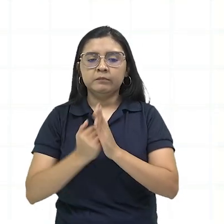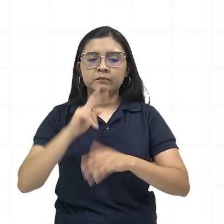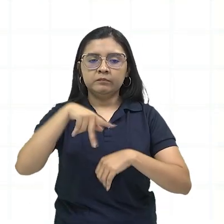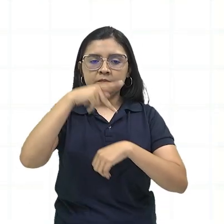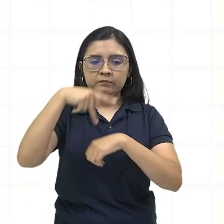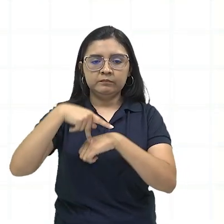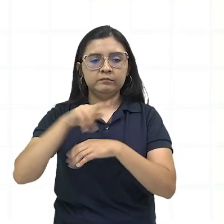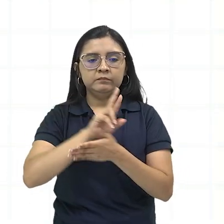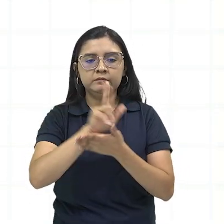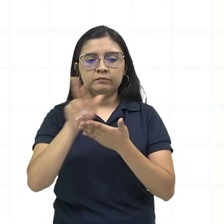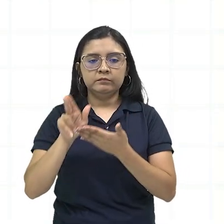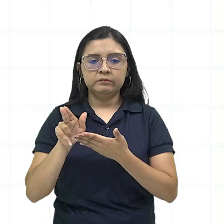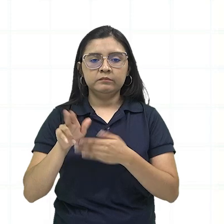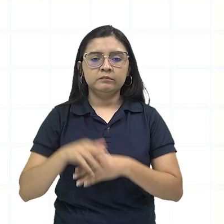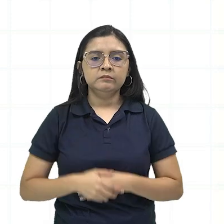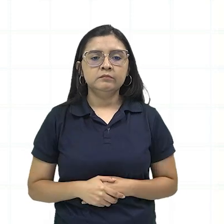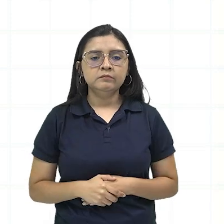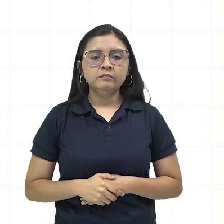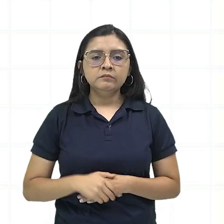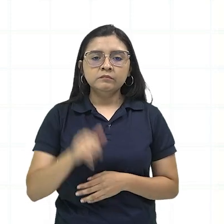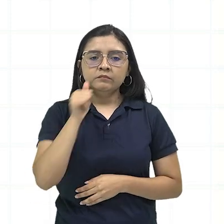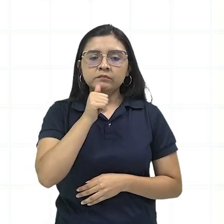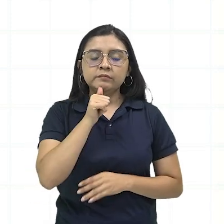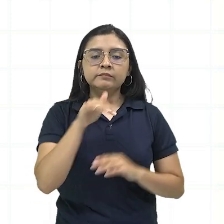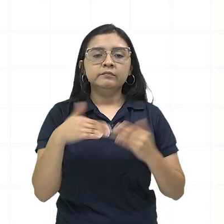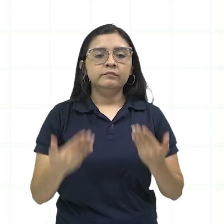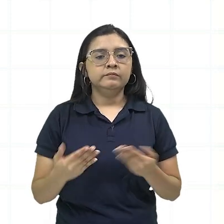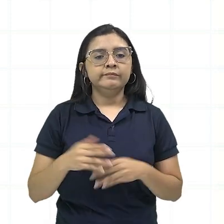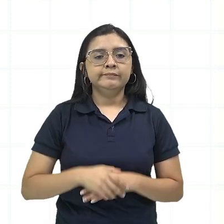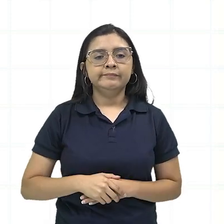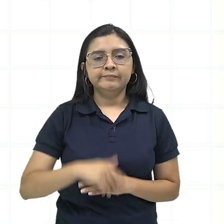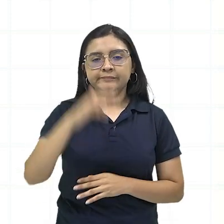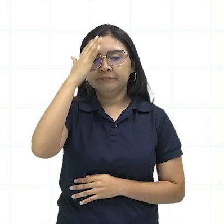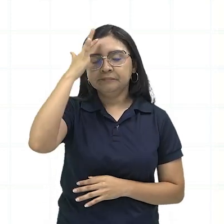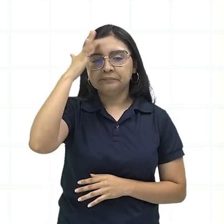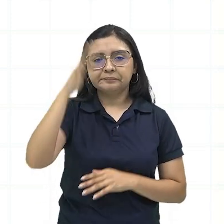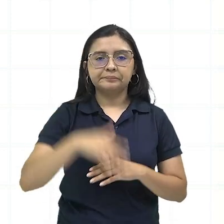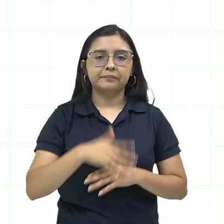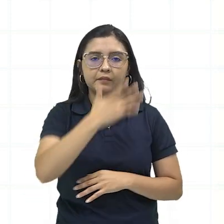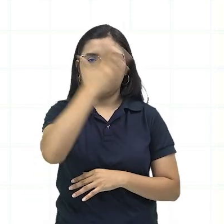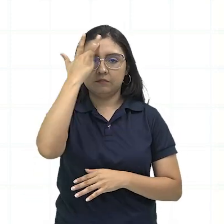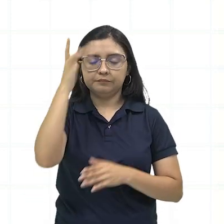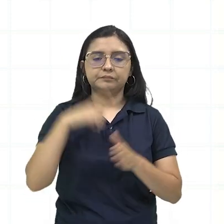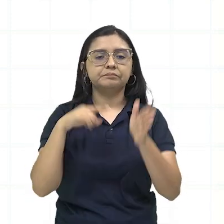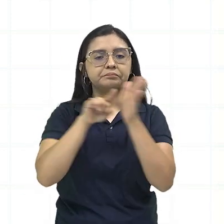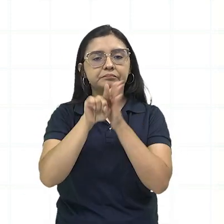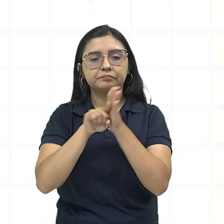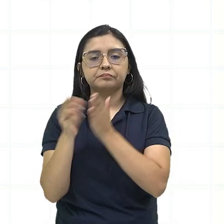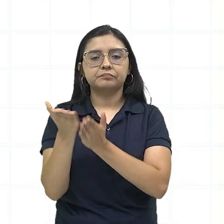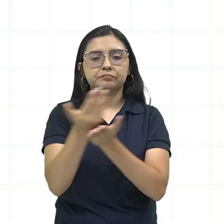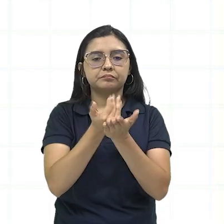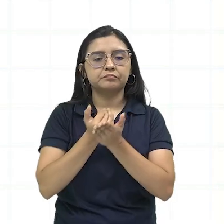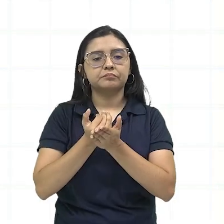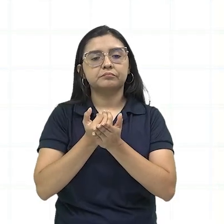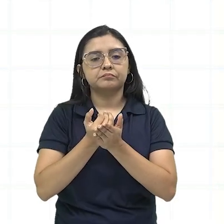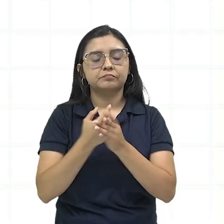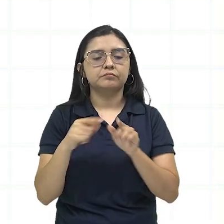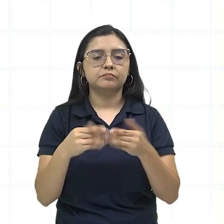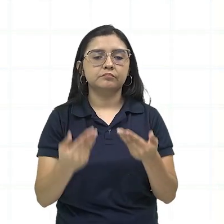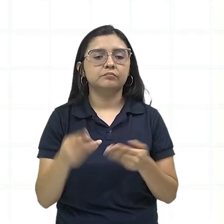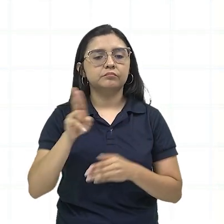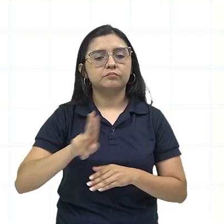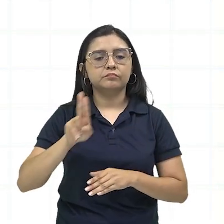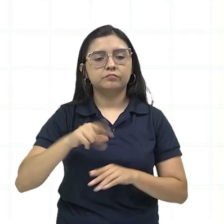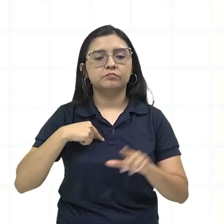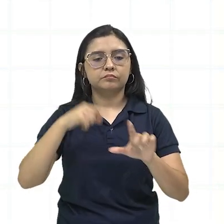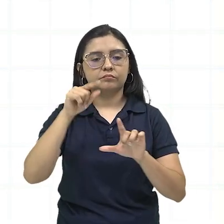para ser mulher. Então imagine você que alguém já fez esse levantamento e a partir desse infográfico eu vou fazer uma espécie de resumo